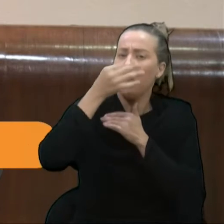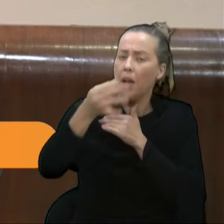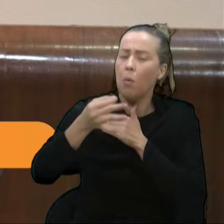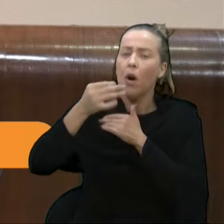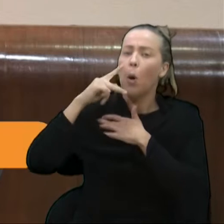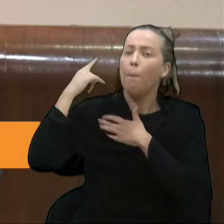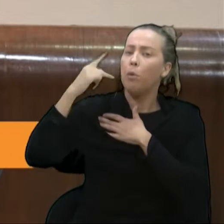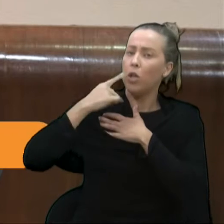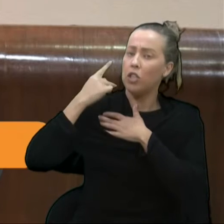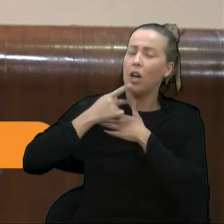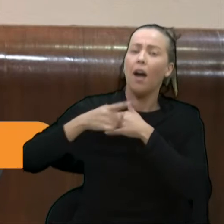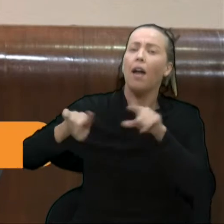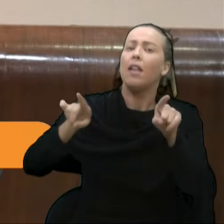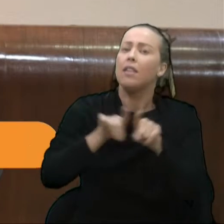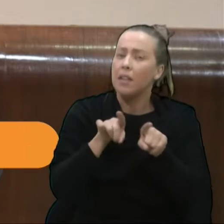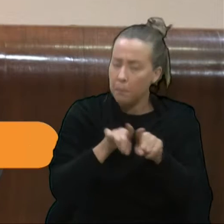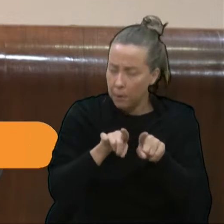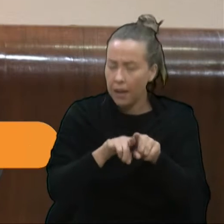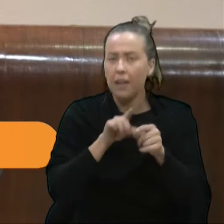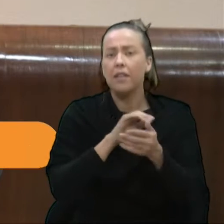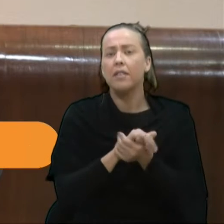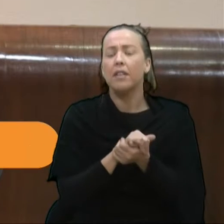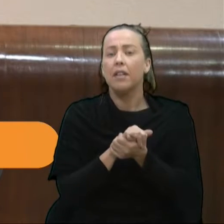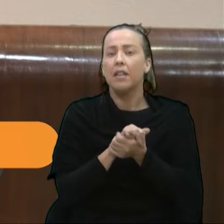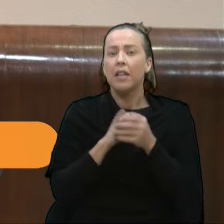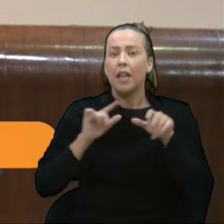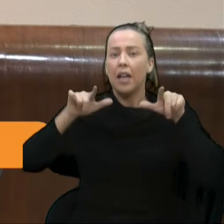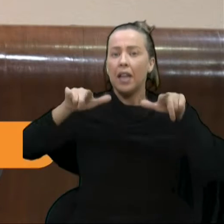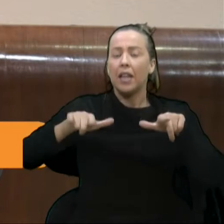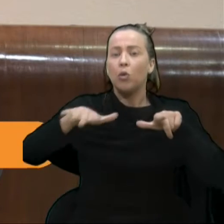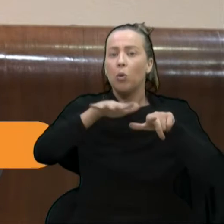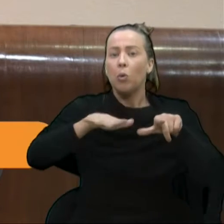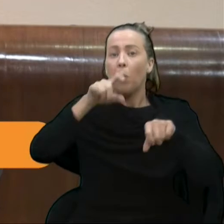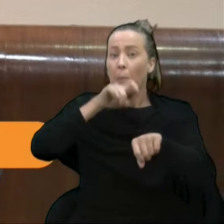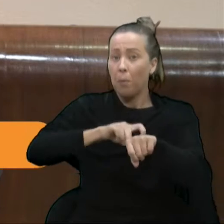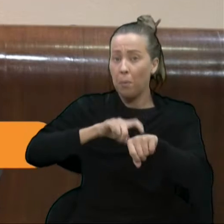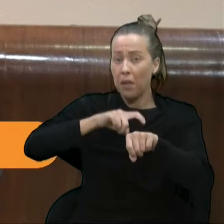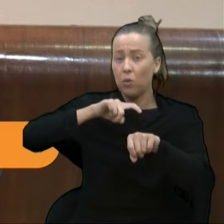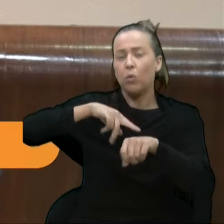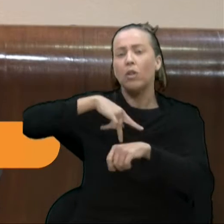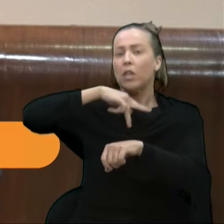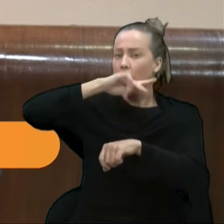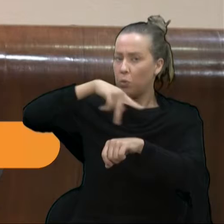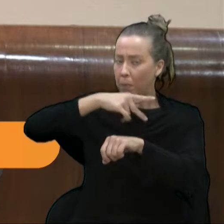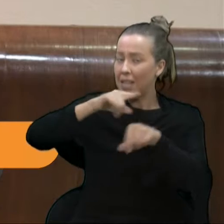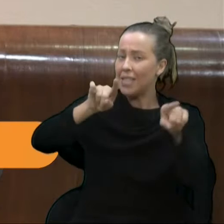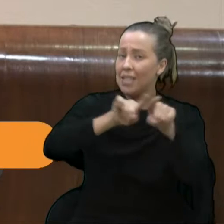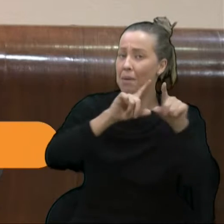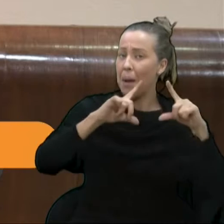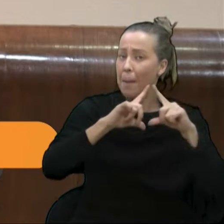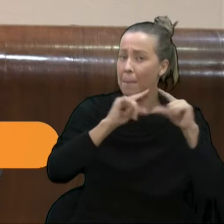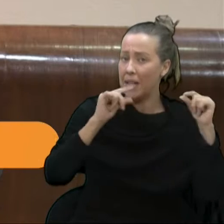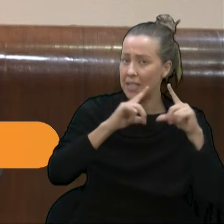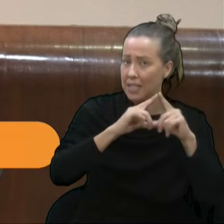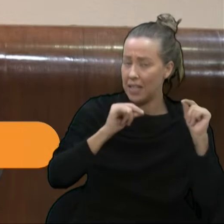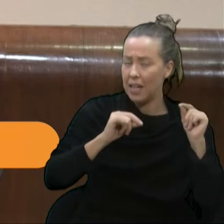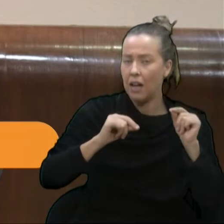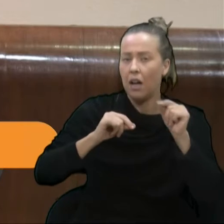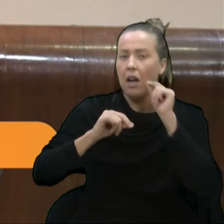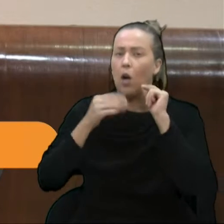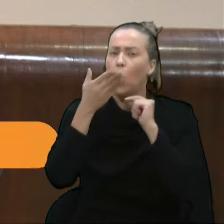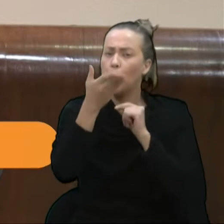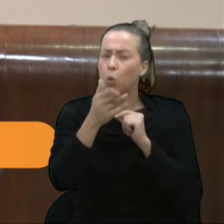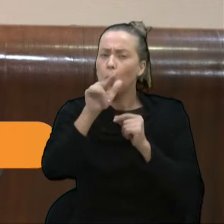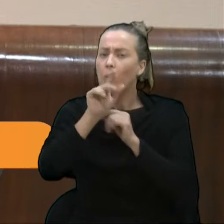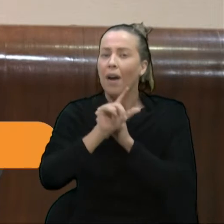também, dentro do cenário político do país e de Brasília, né? Você não sai por aí falando e